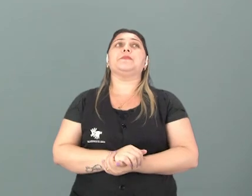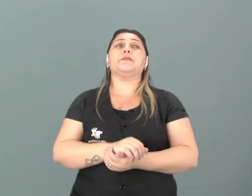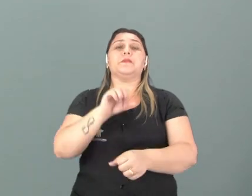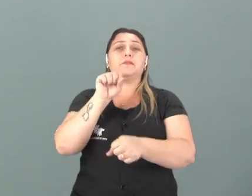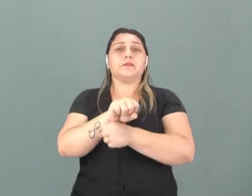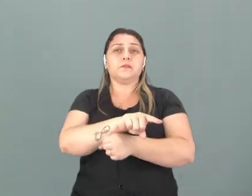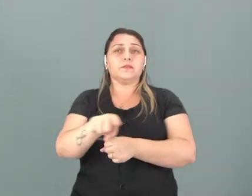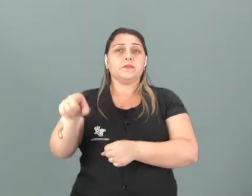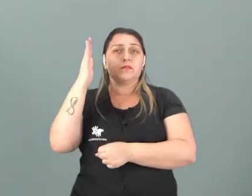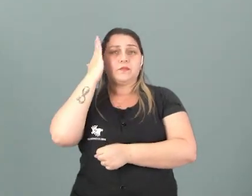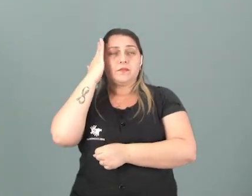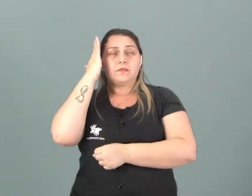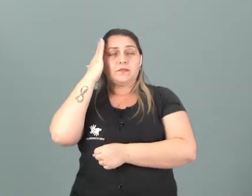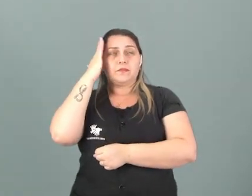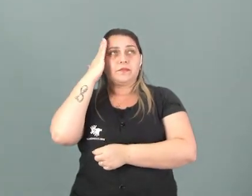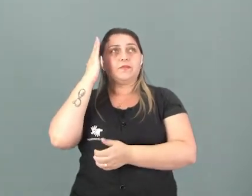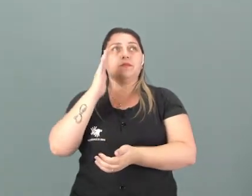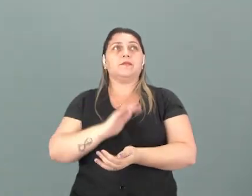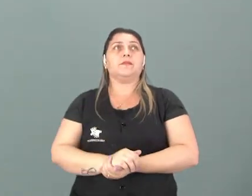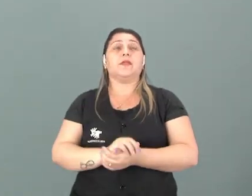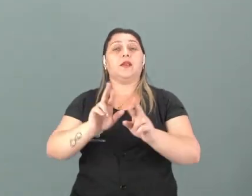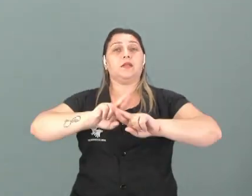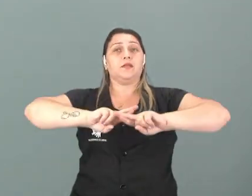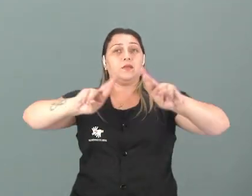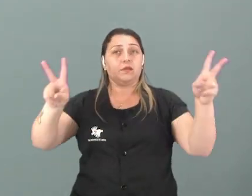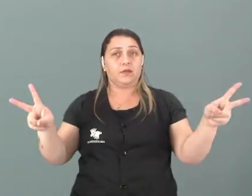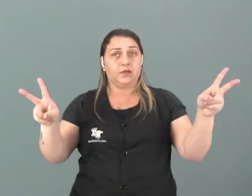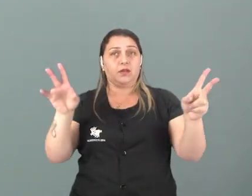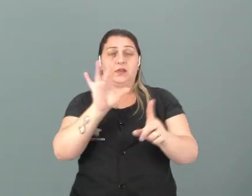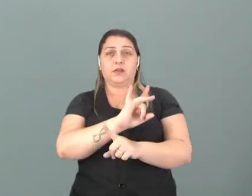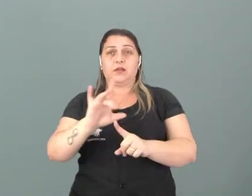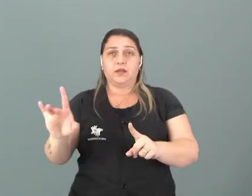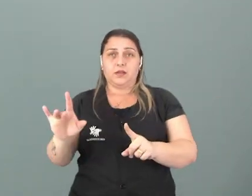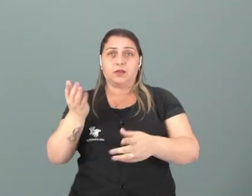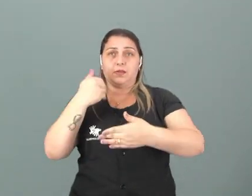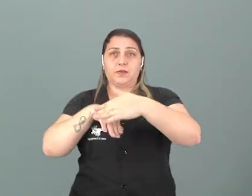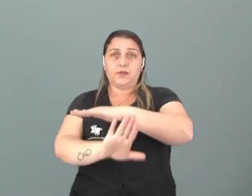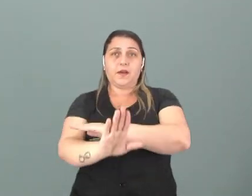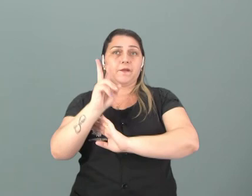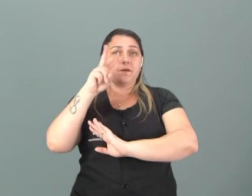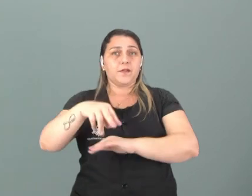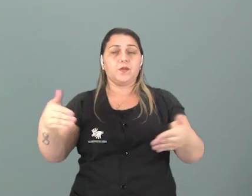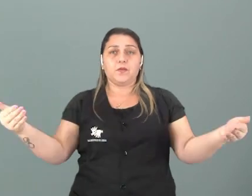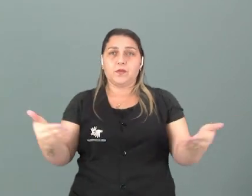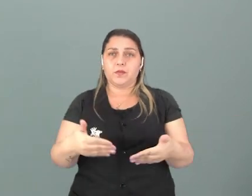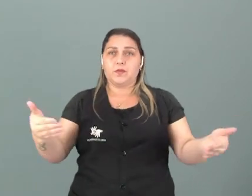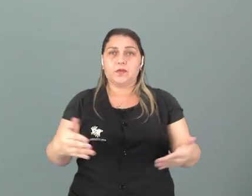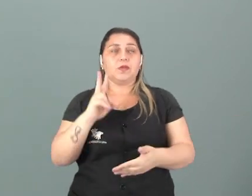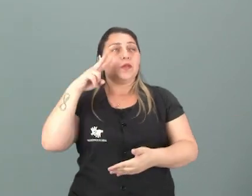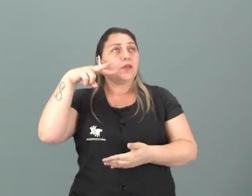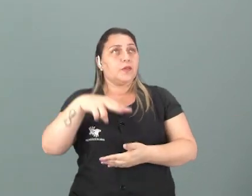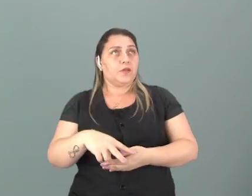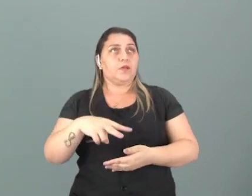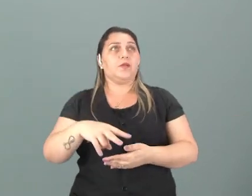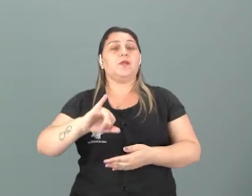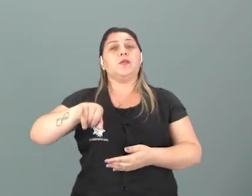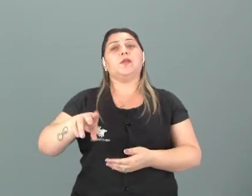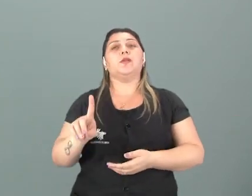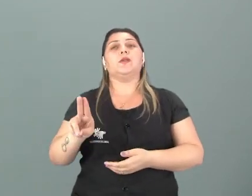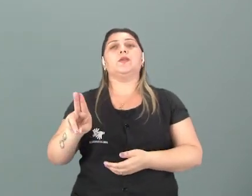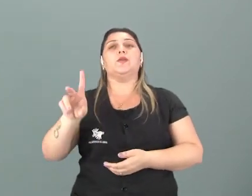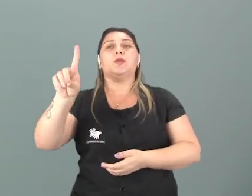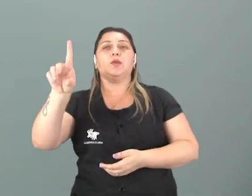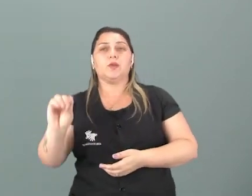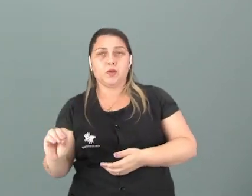espero que vocês tenham entendido, né, a diferença de cada arte marcial que a gente viu hoje. A gente viu sobre o Judô e o